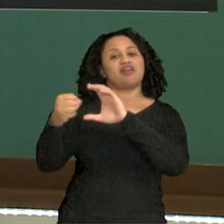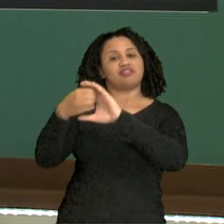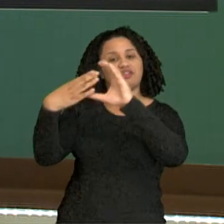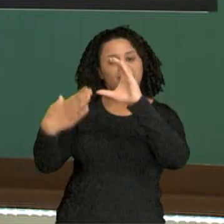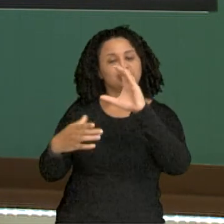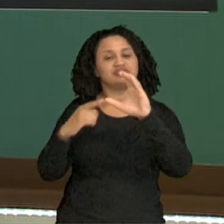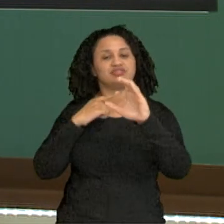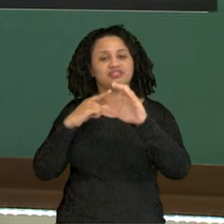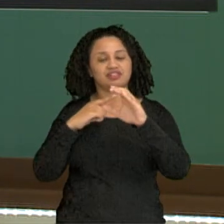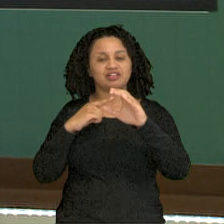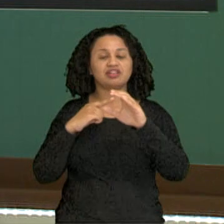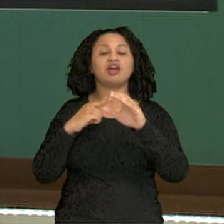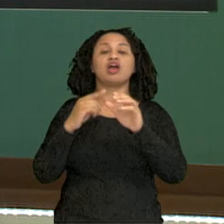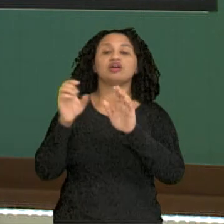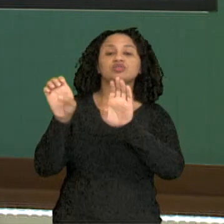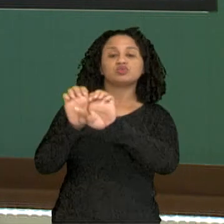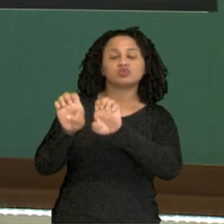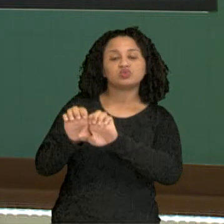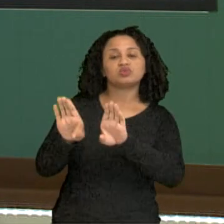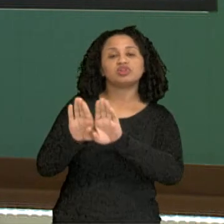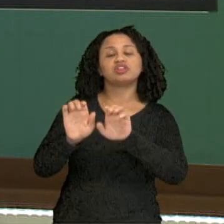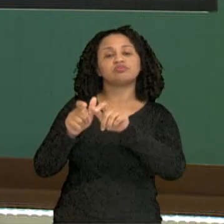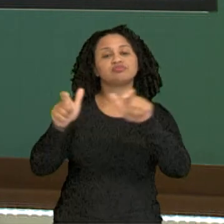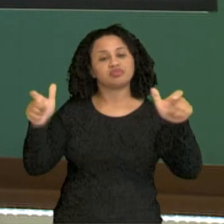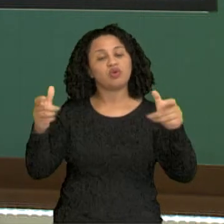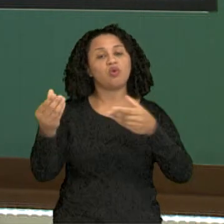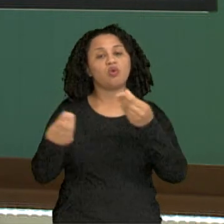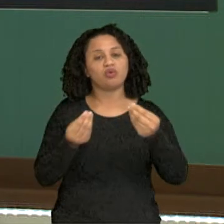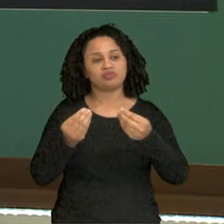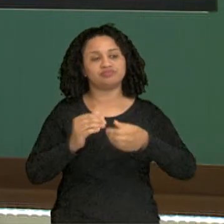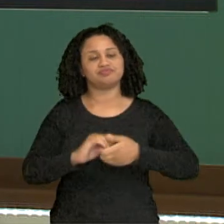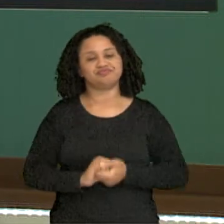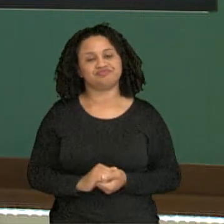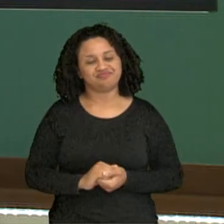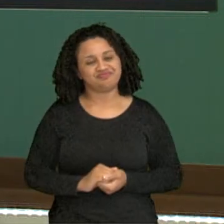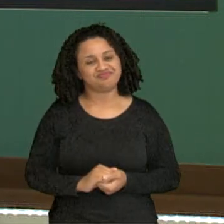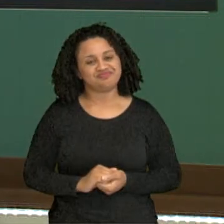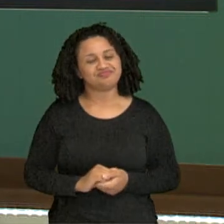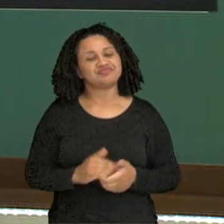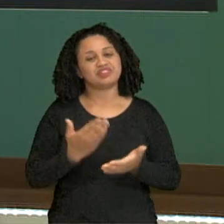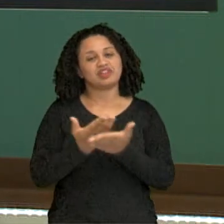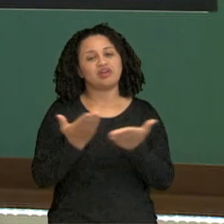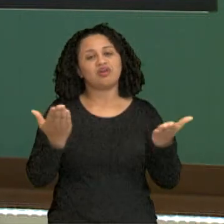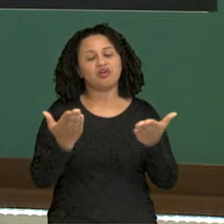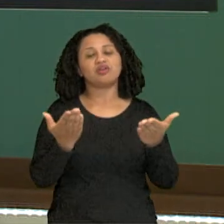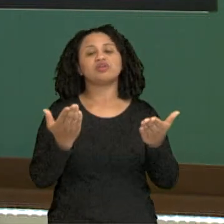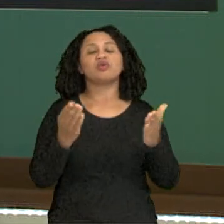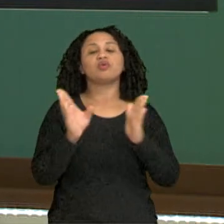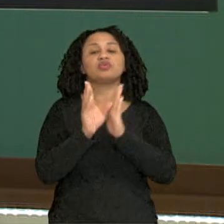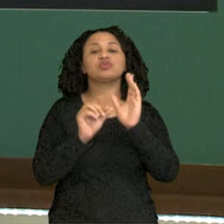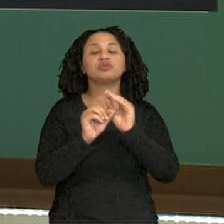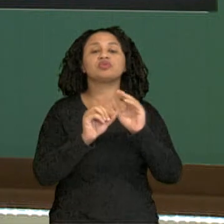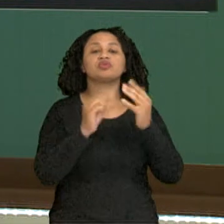características, sua estrutura e a sua reprodução. Nessa